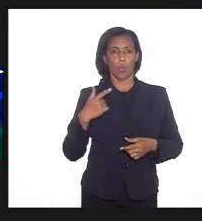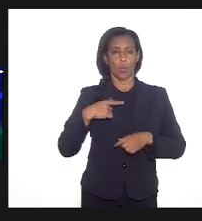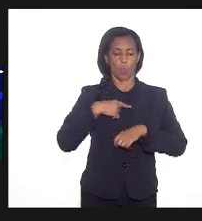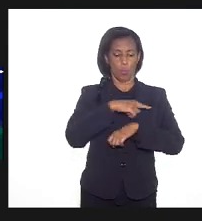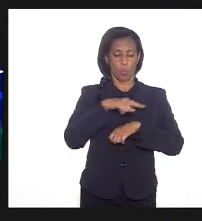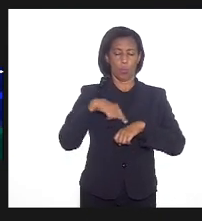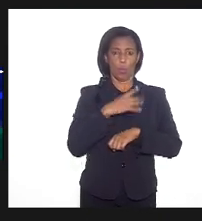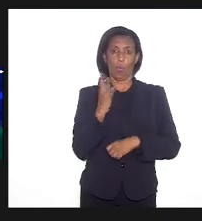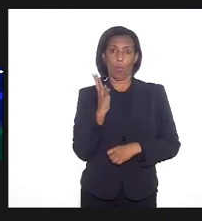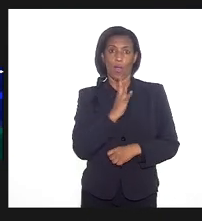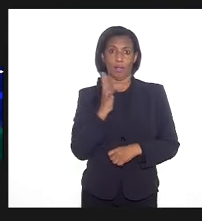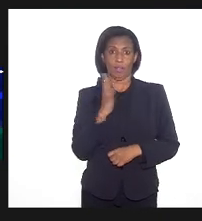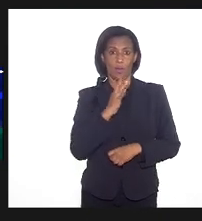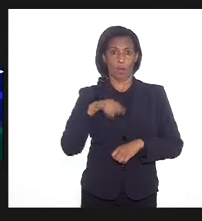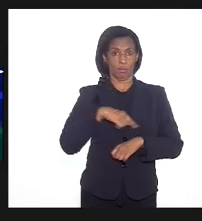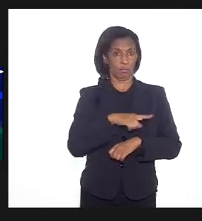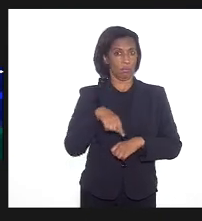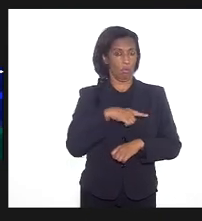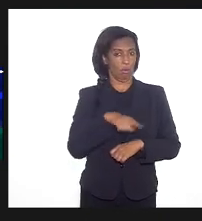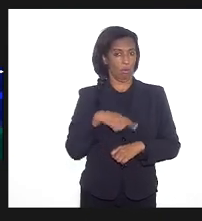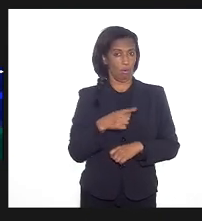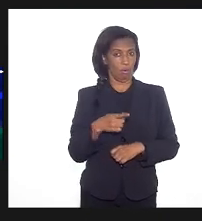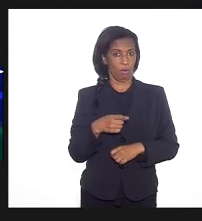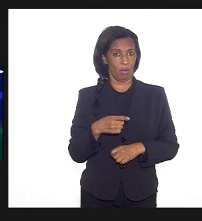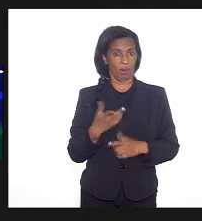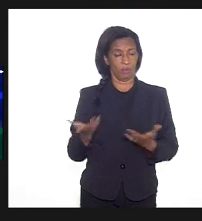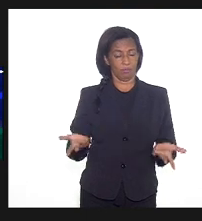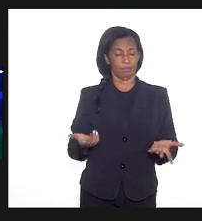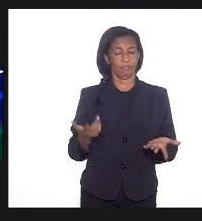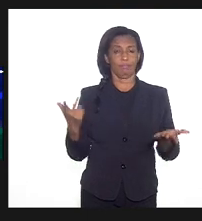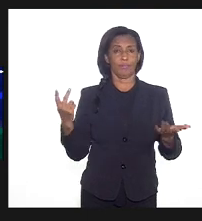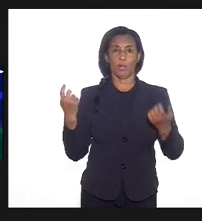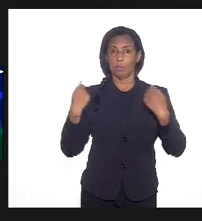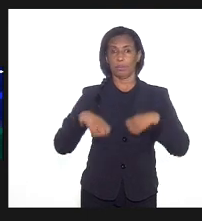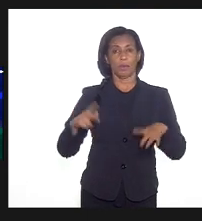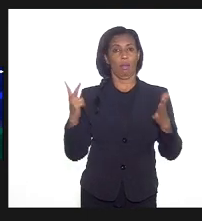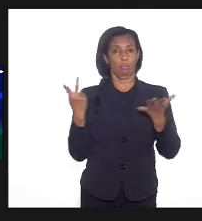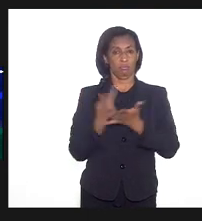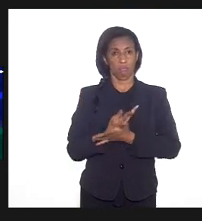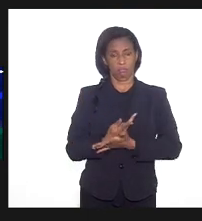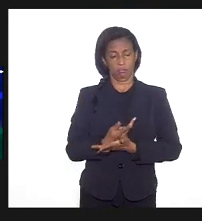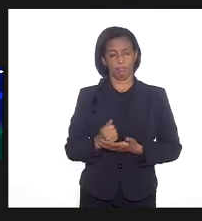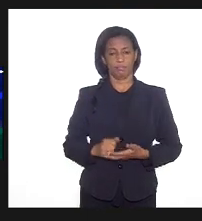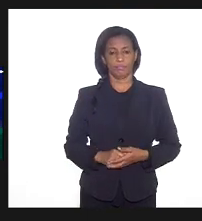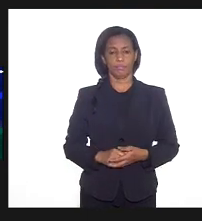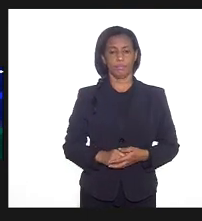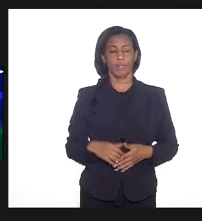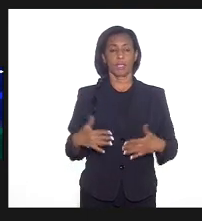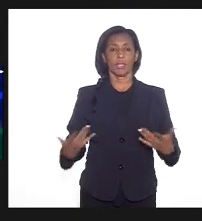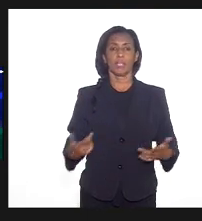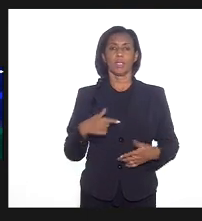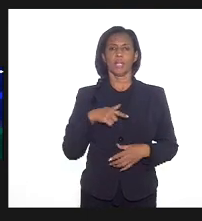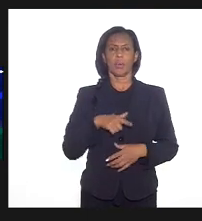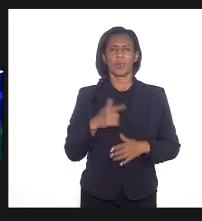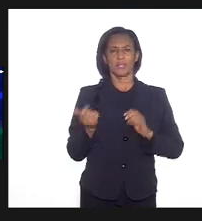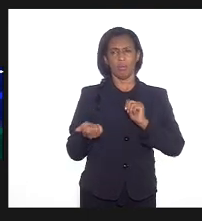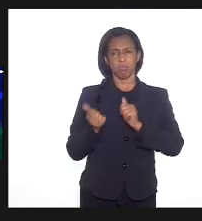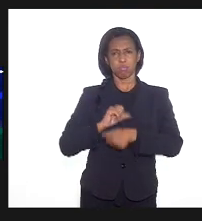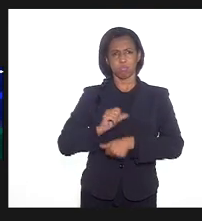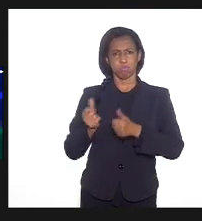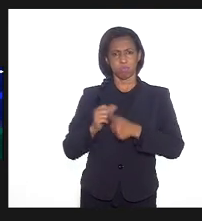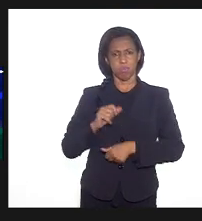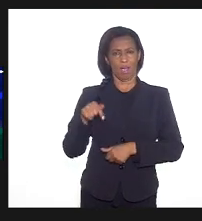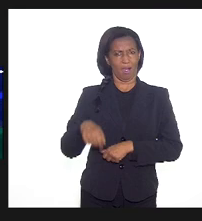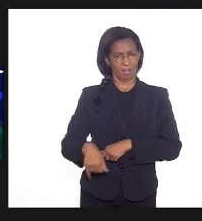horas isso passa a não acontecer então essa adequação aqui